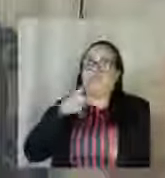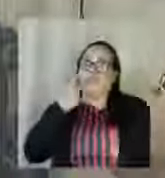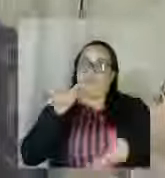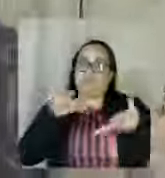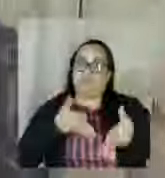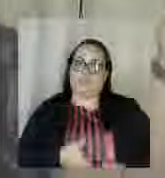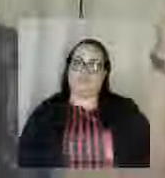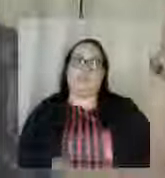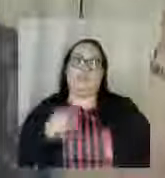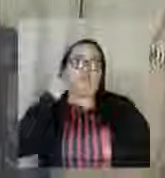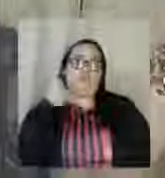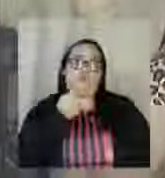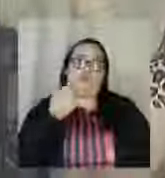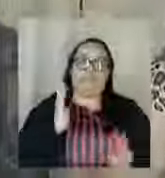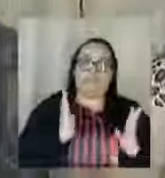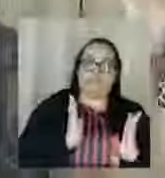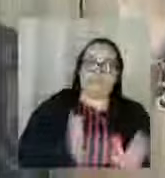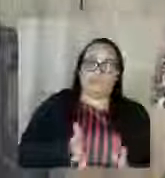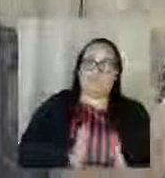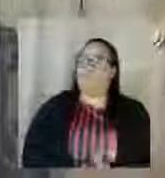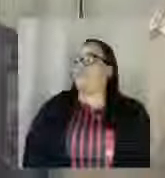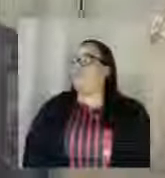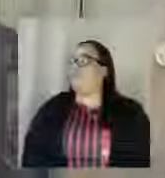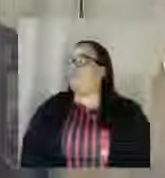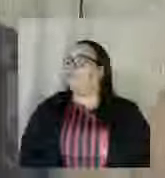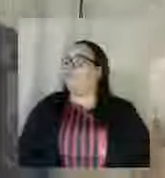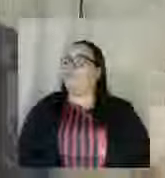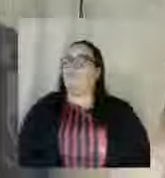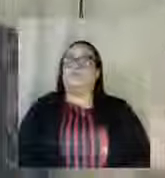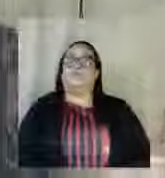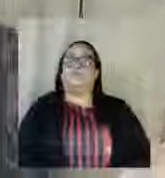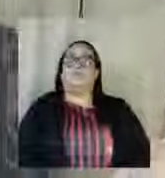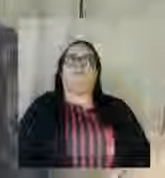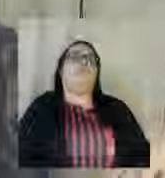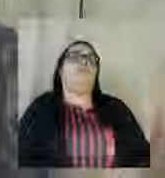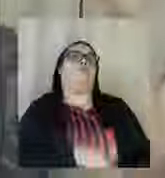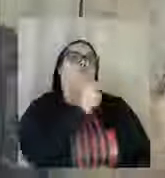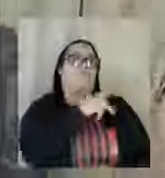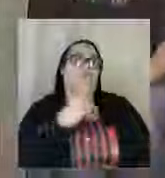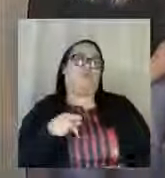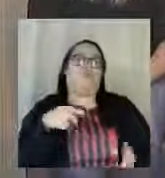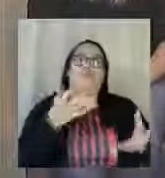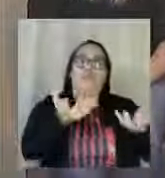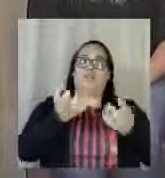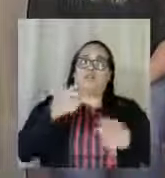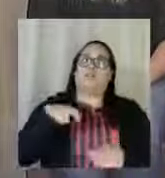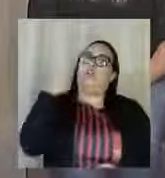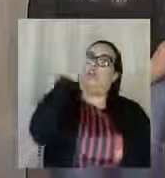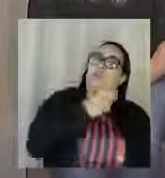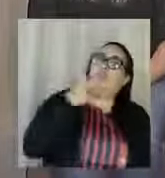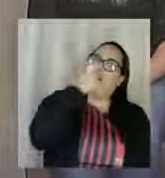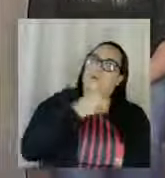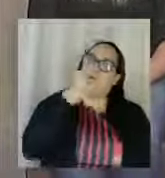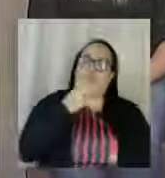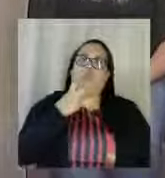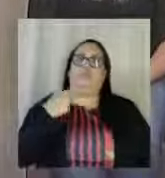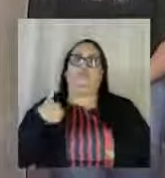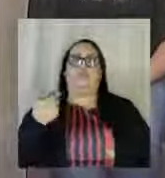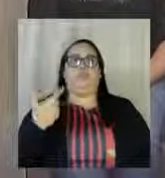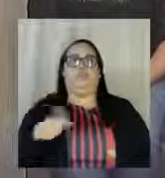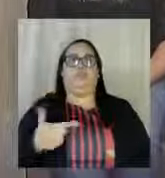Eu surda por quê? Eu nasci sempre o professor queria que eu oralizasse, sempre. Então,